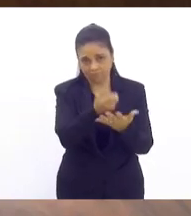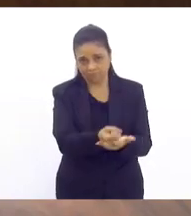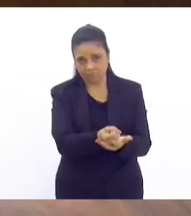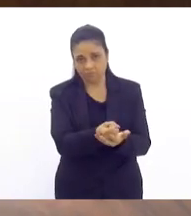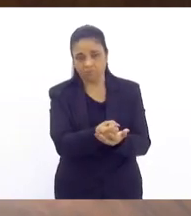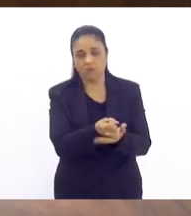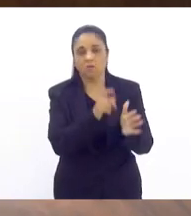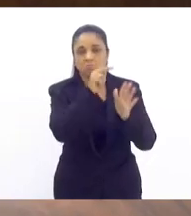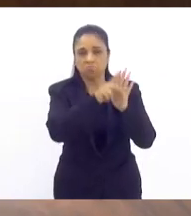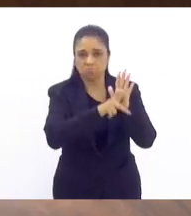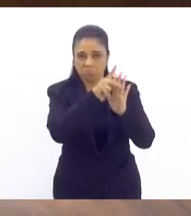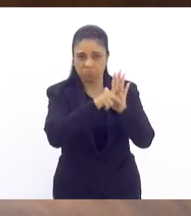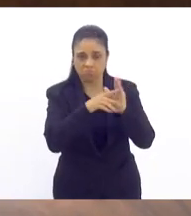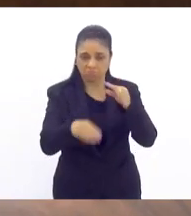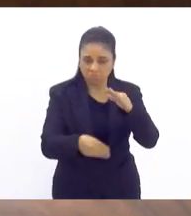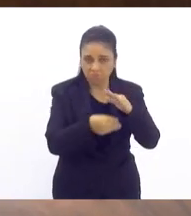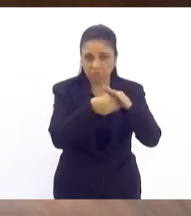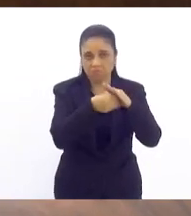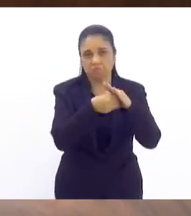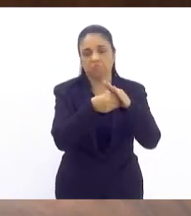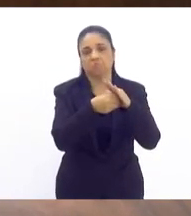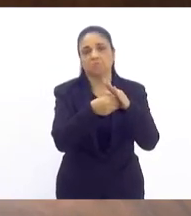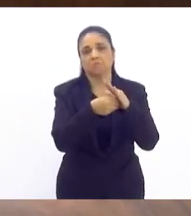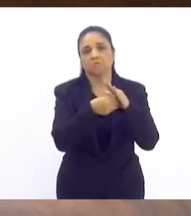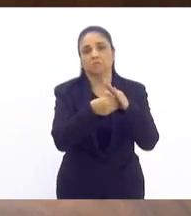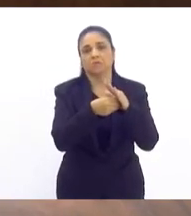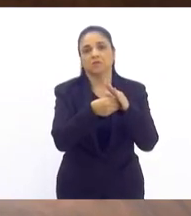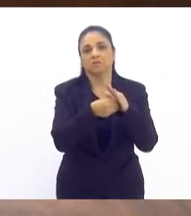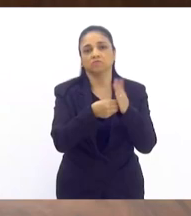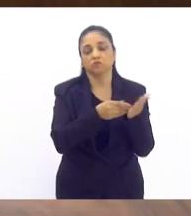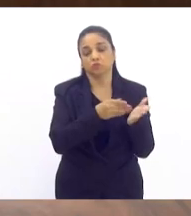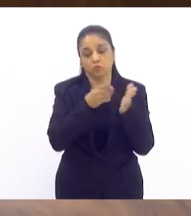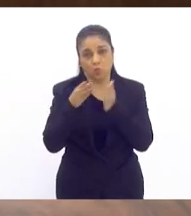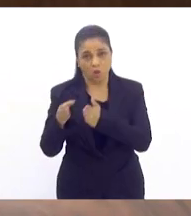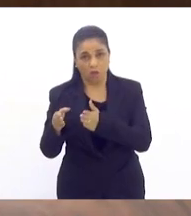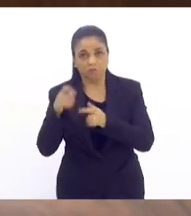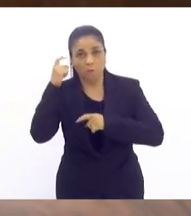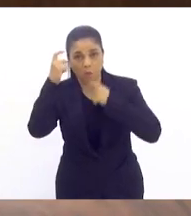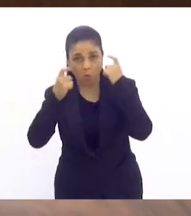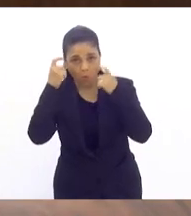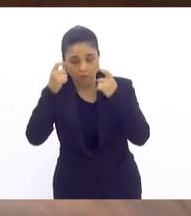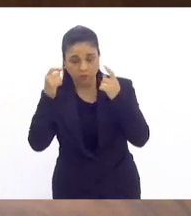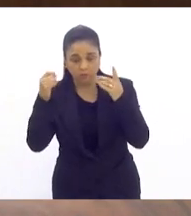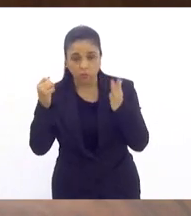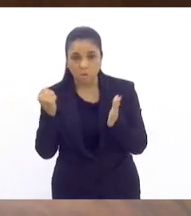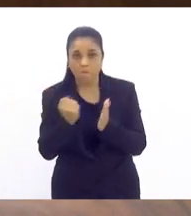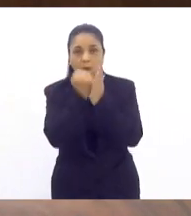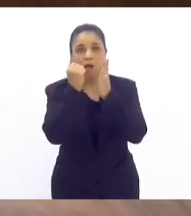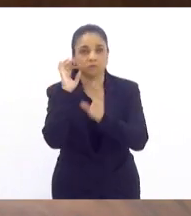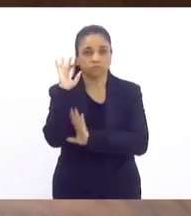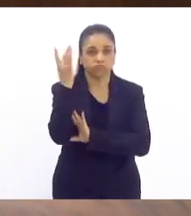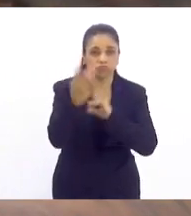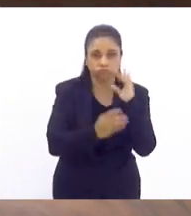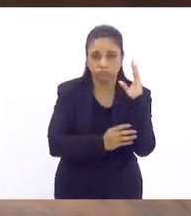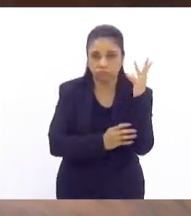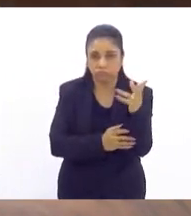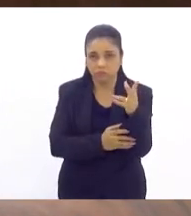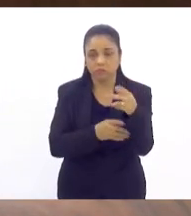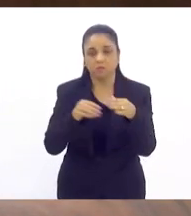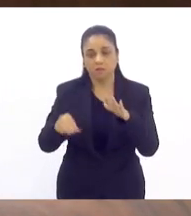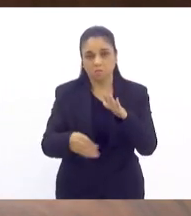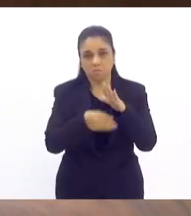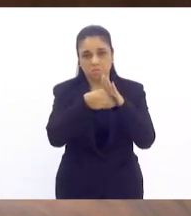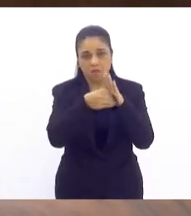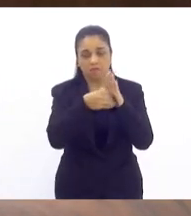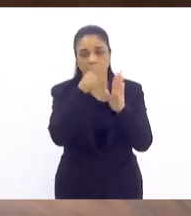e especificamente as emendas agora citadas pois de um lado demonstra uma preocupação com o impacto ambiental decorrente das medidas implementadas pelo